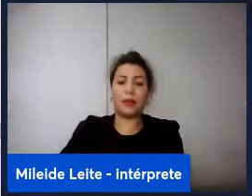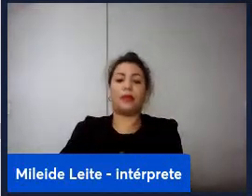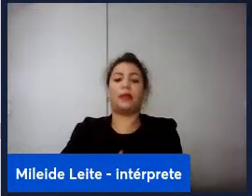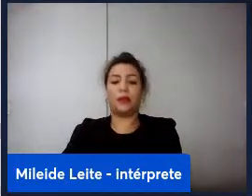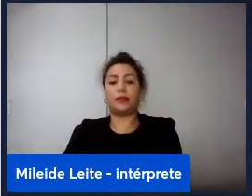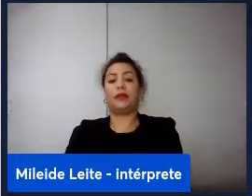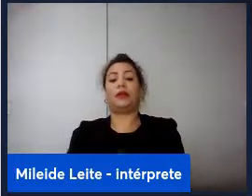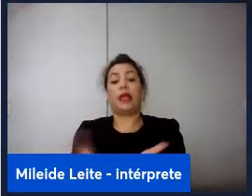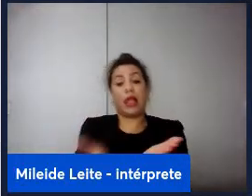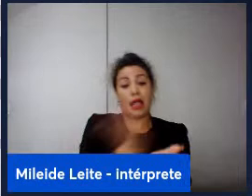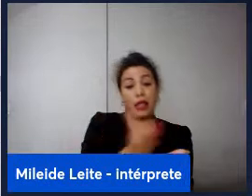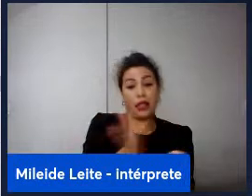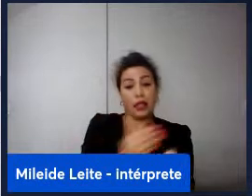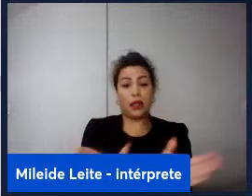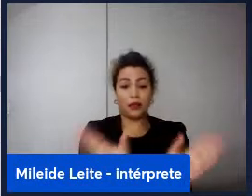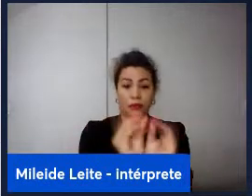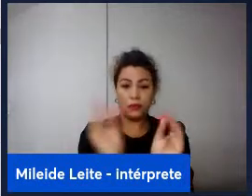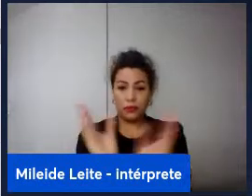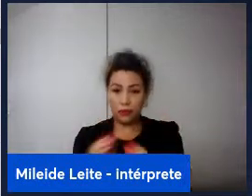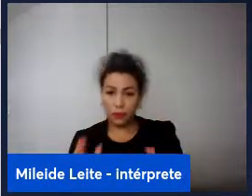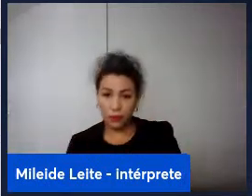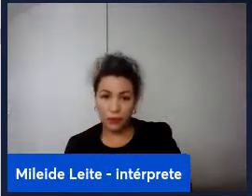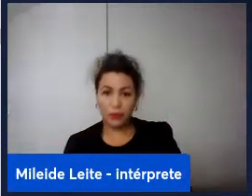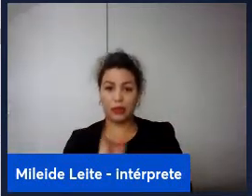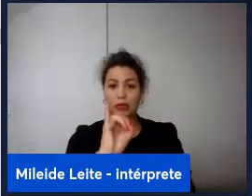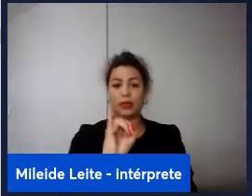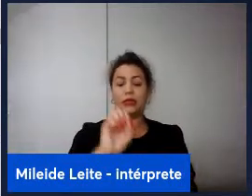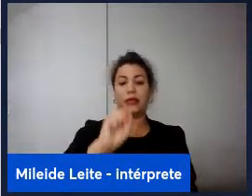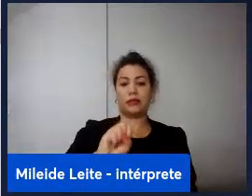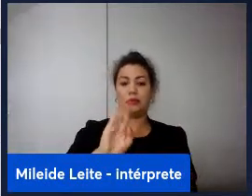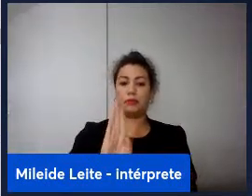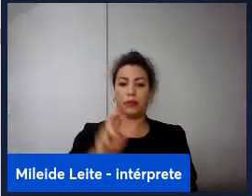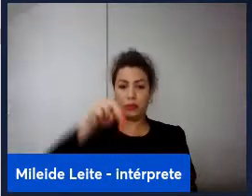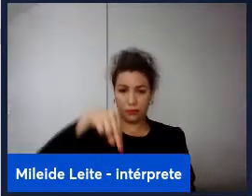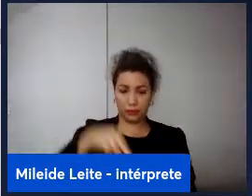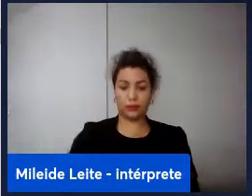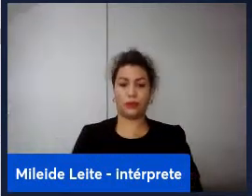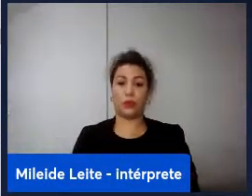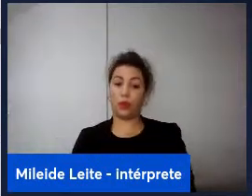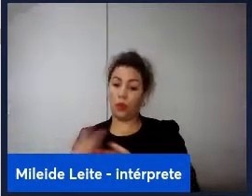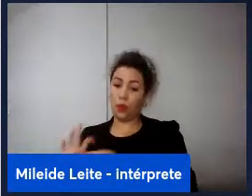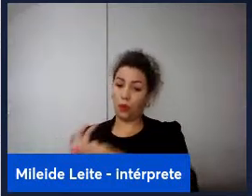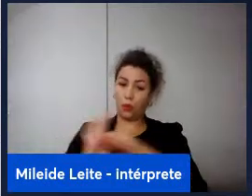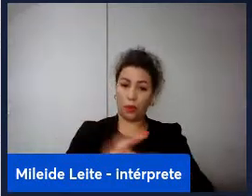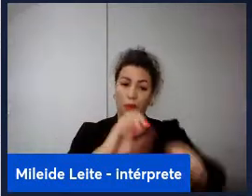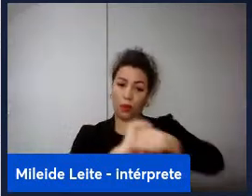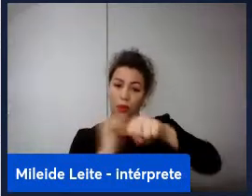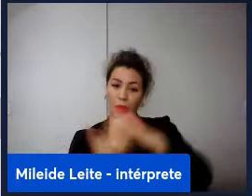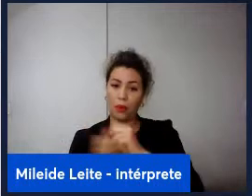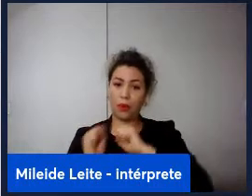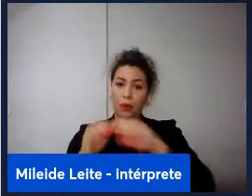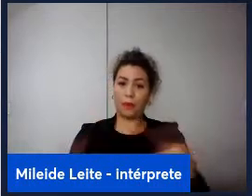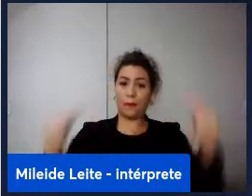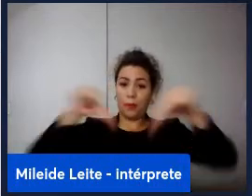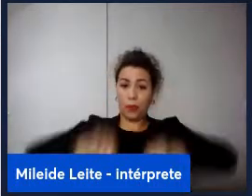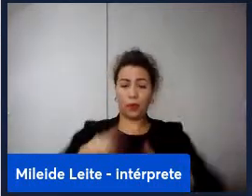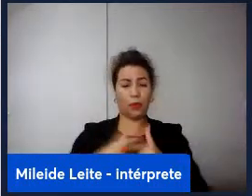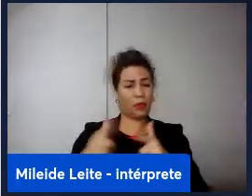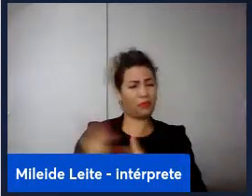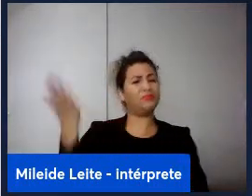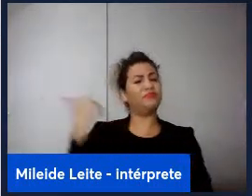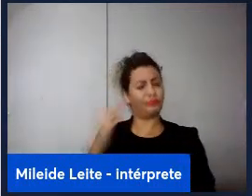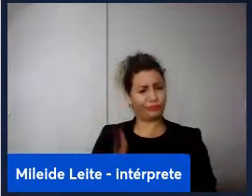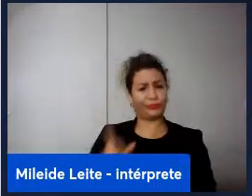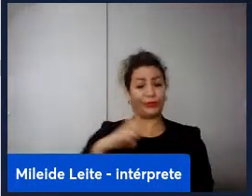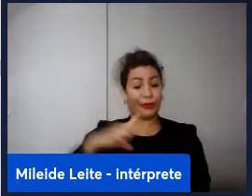em livro de resumos com ISBN. O contexto da pandemia agravou um problema já existente e